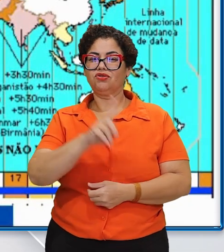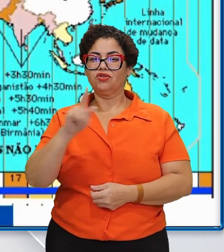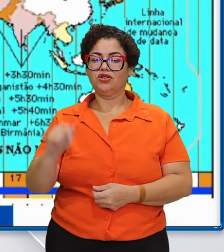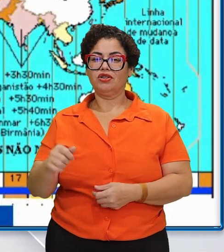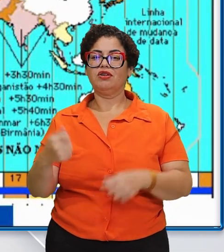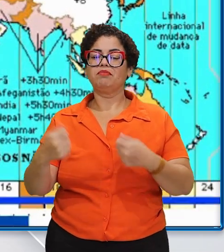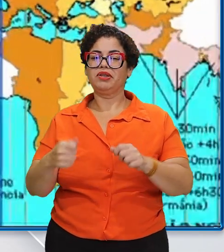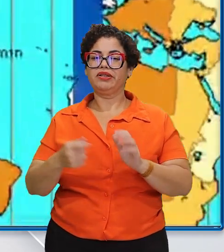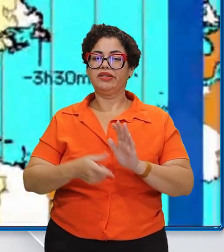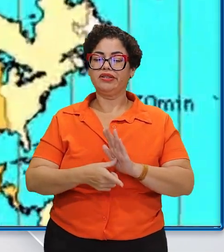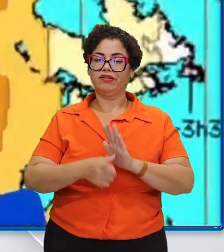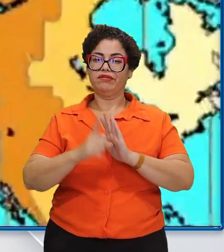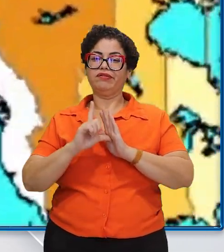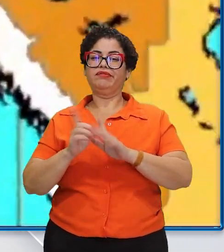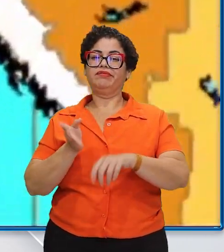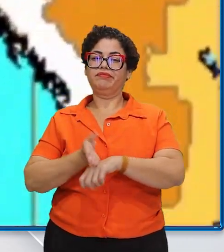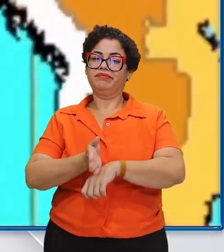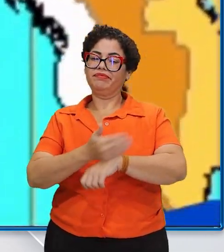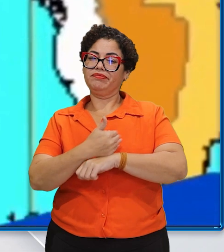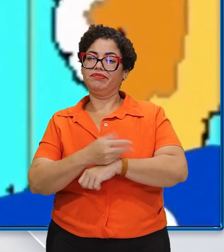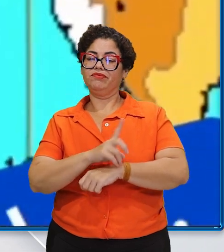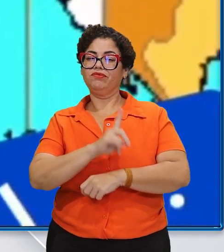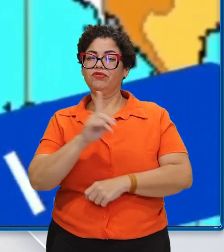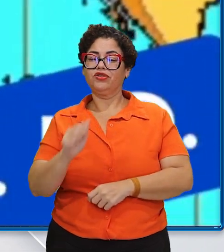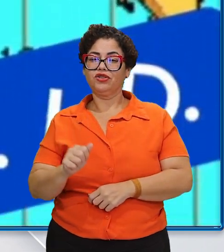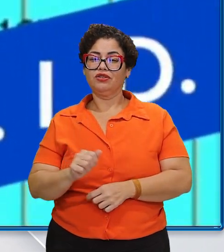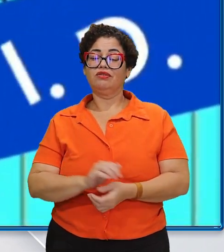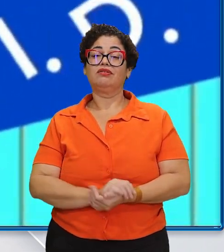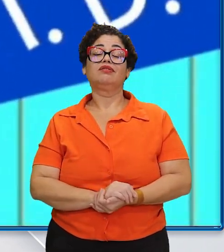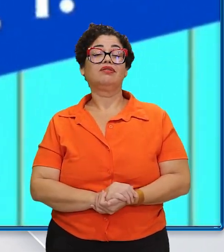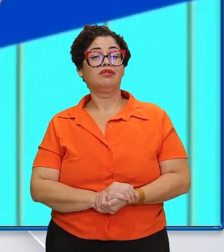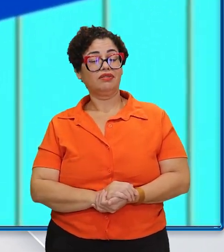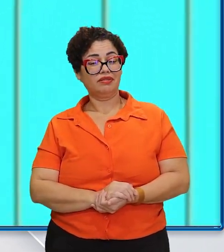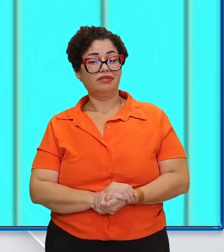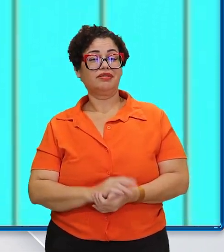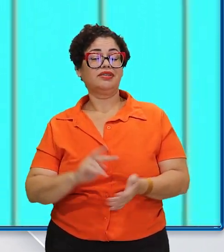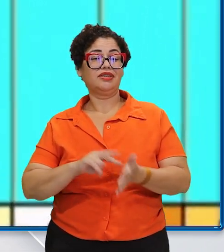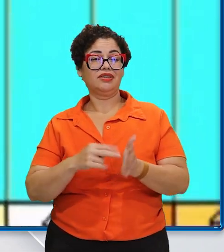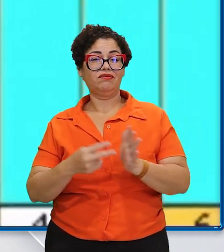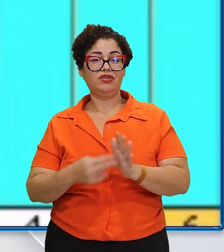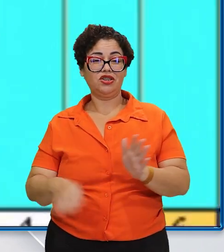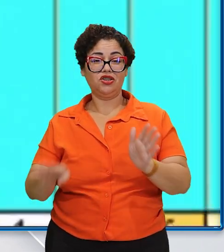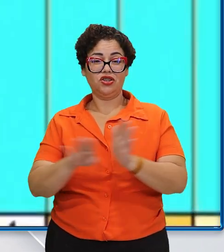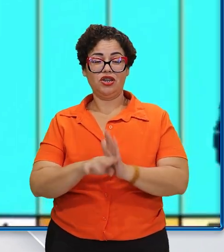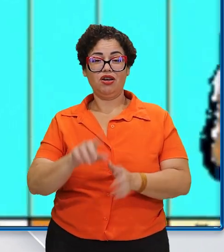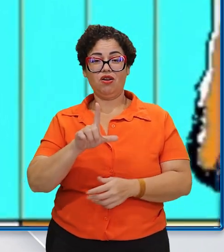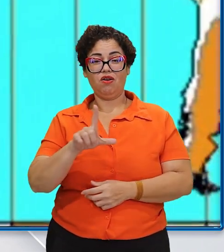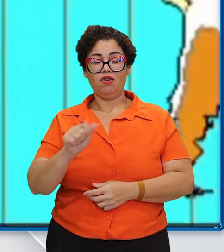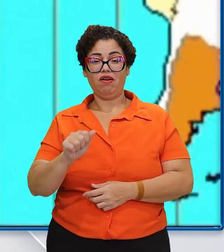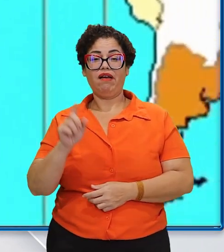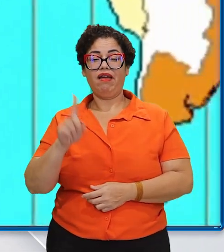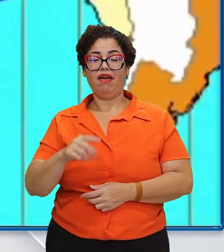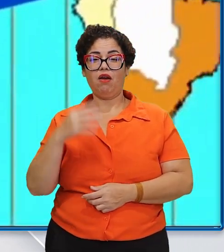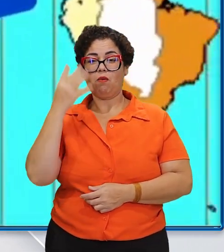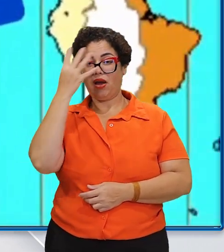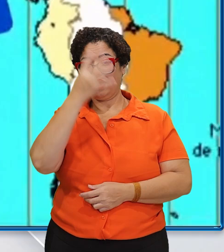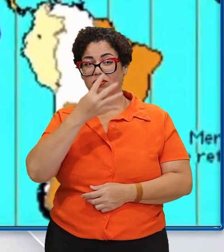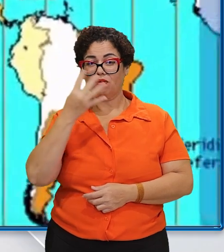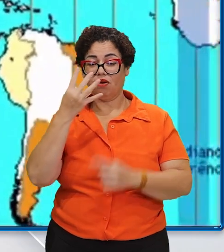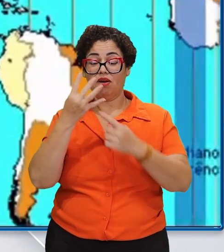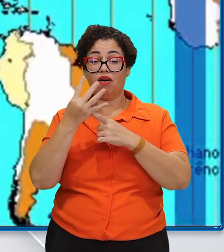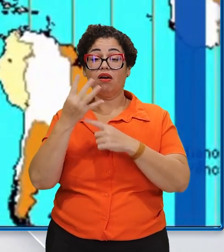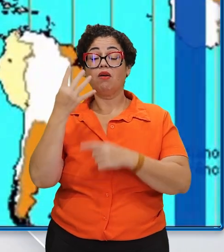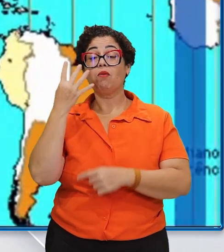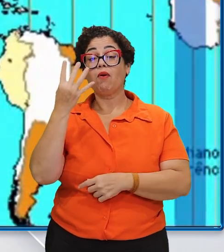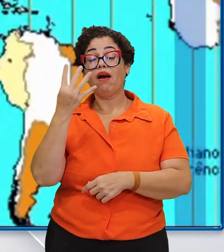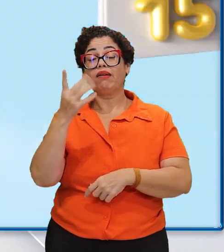data, precisamos voltar um dia no calendário. Isso significa que ao chegar em Los Angeles será 4 horas da